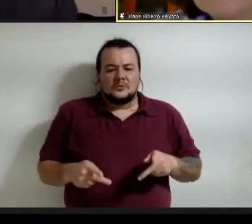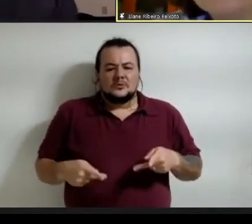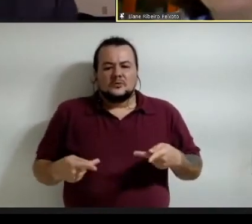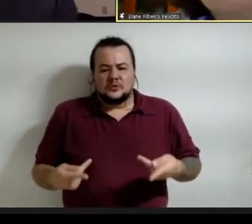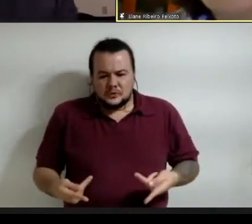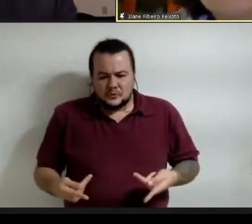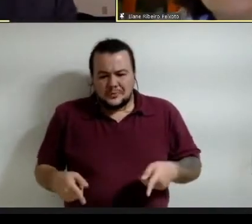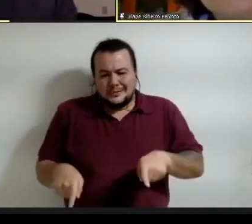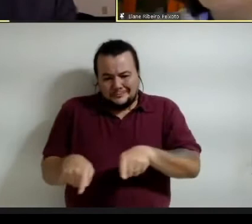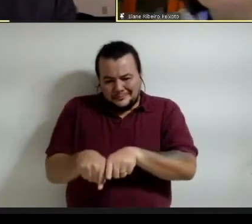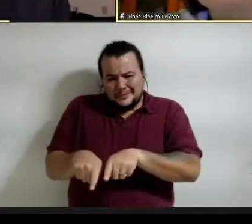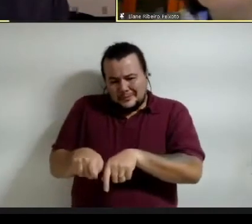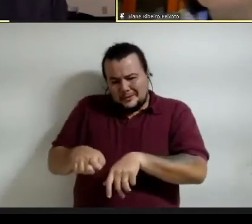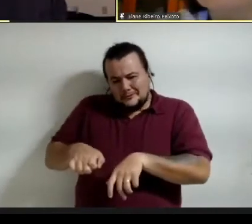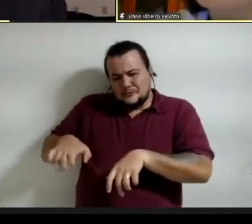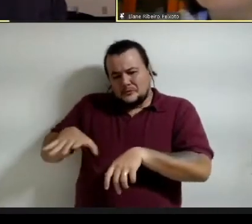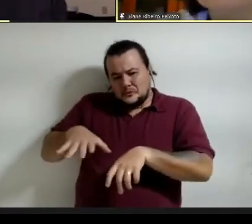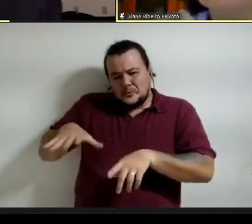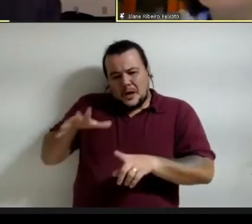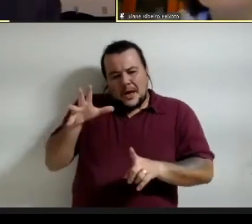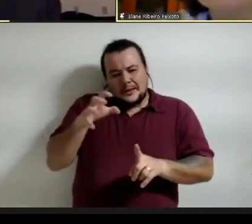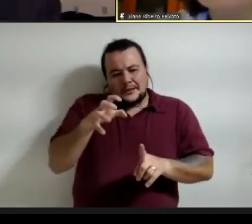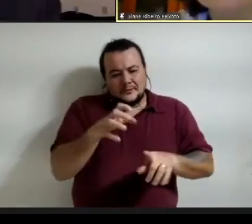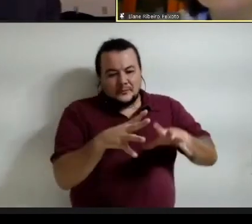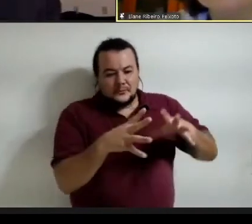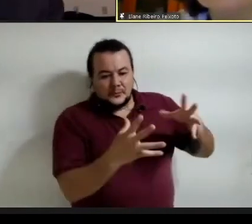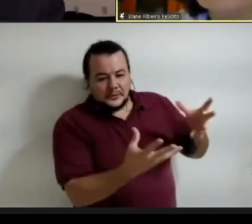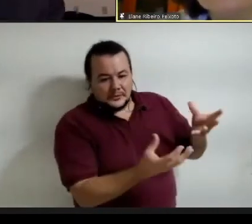da influência do planeta?